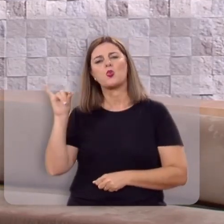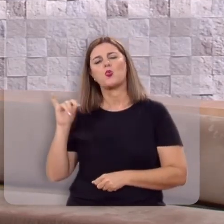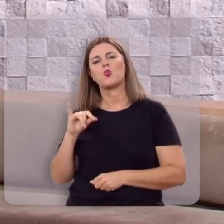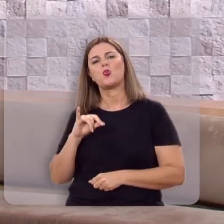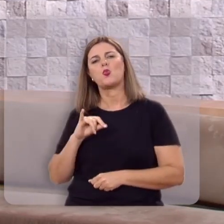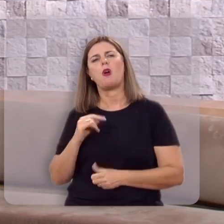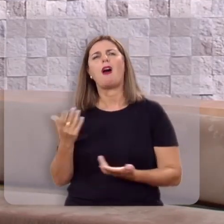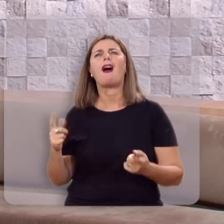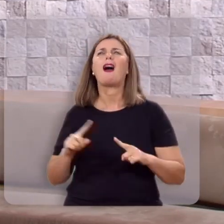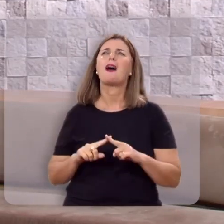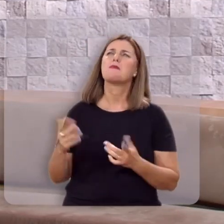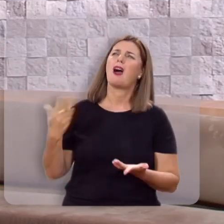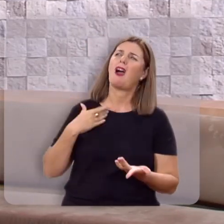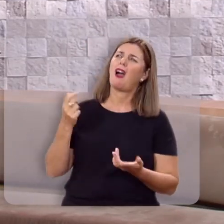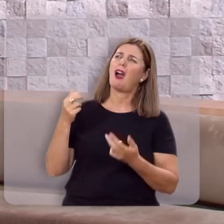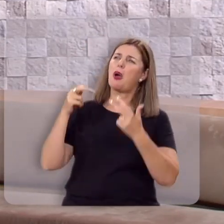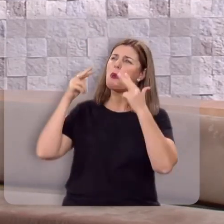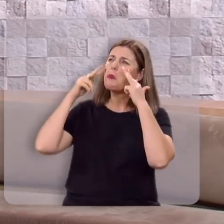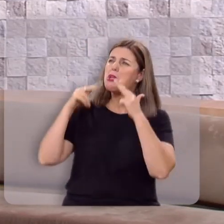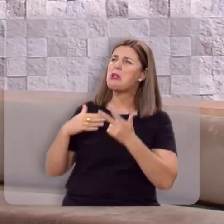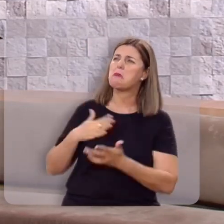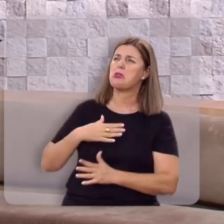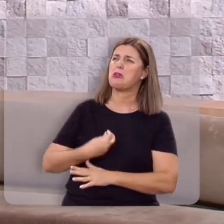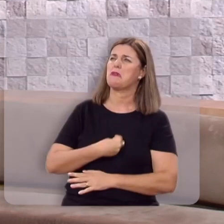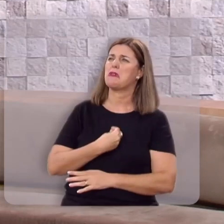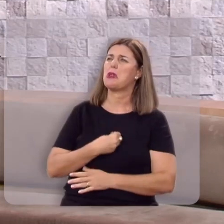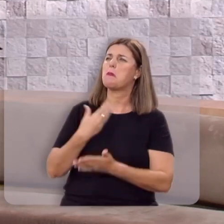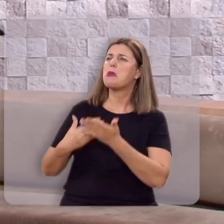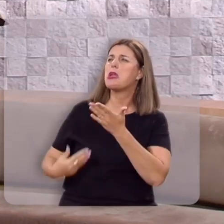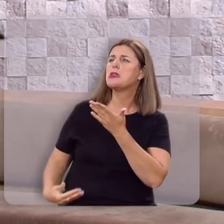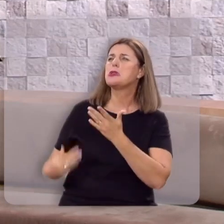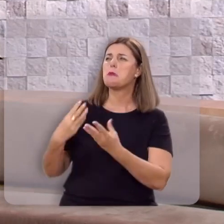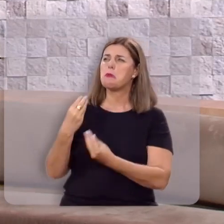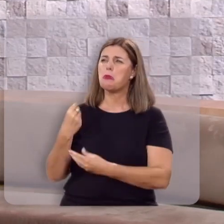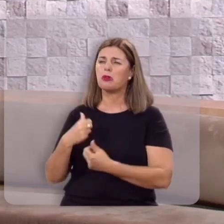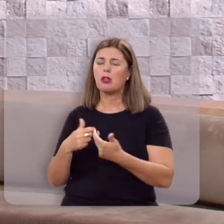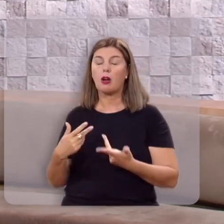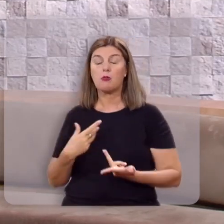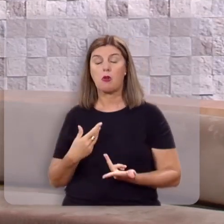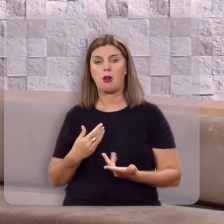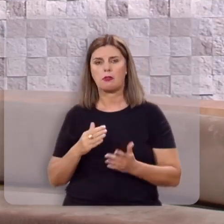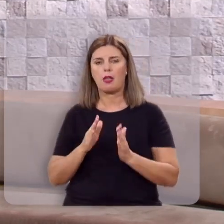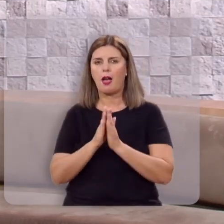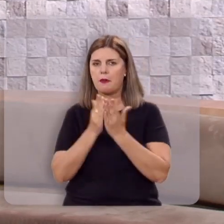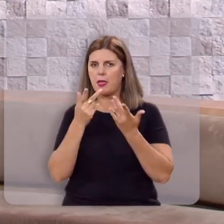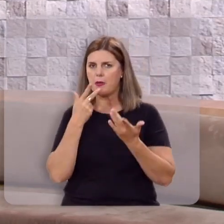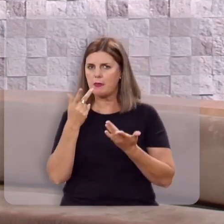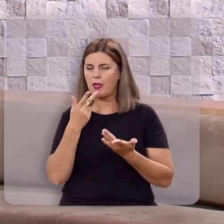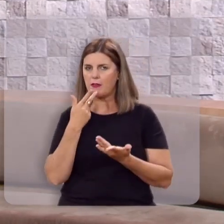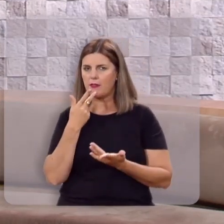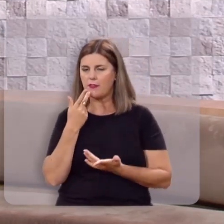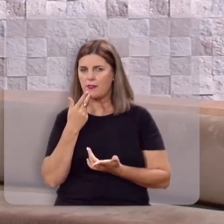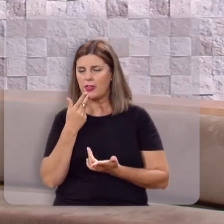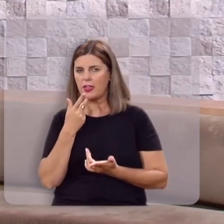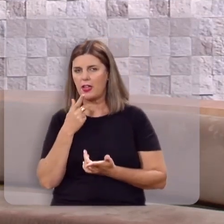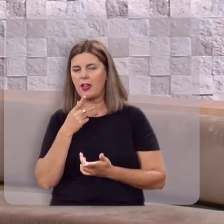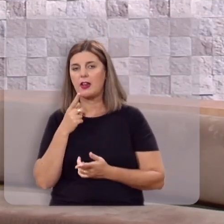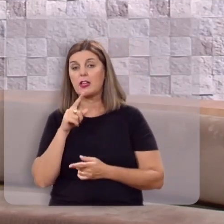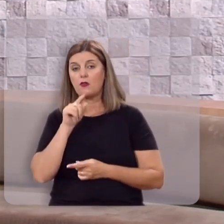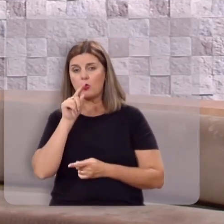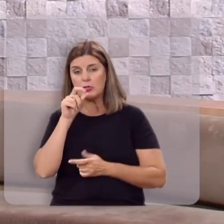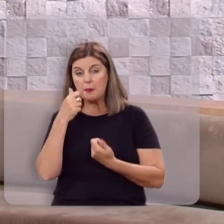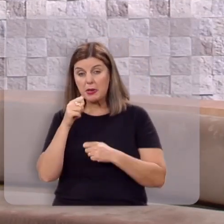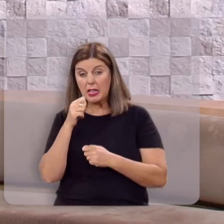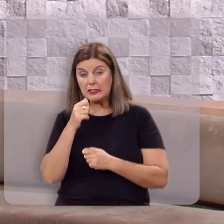Perdoe. Ah, mas eu fui muito humilhado, machucado demais, eu perdi demais. A Bíblia diz que você deve perdoar assim como Deus